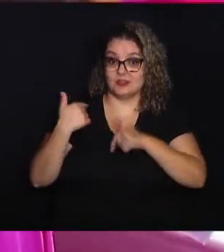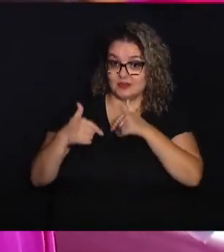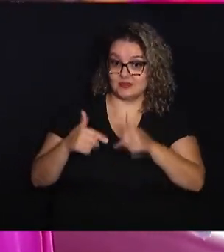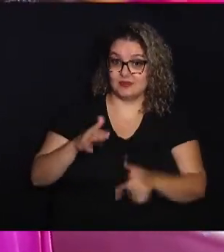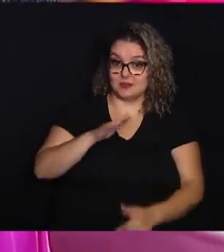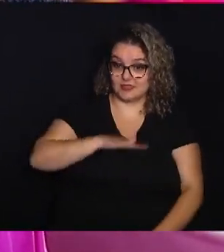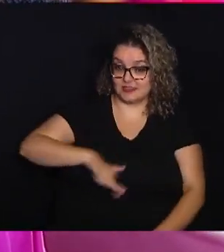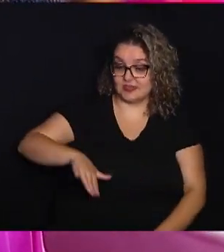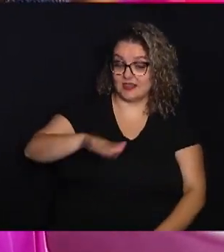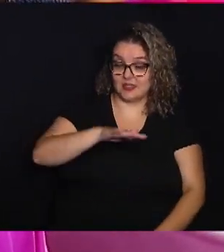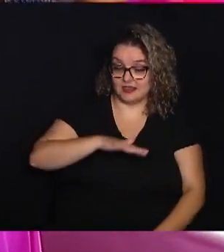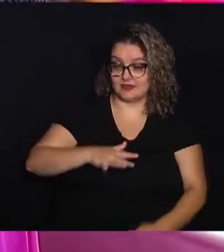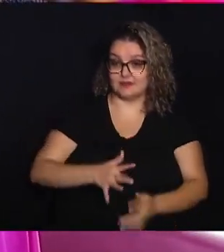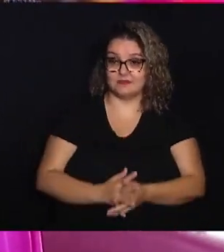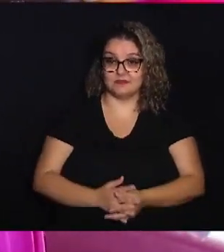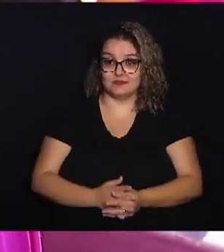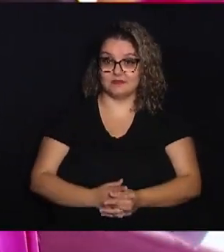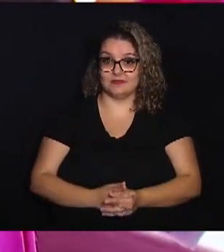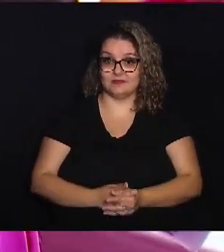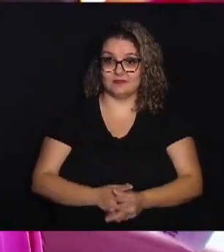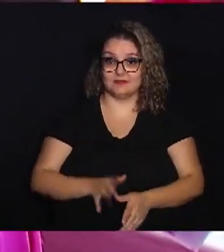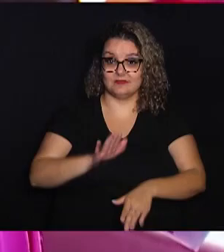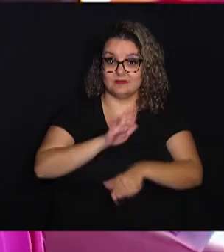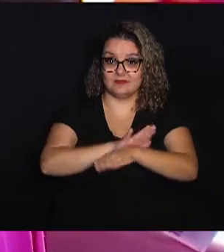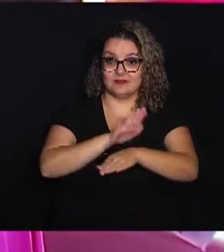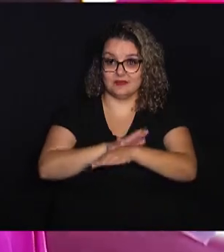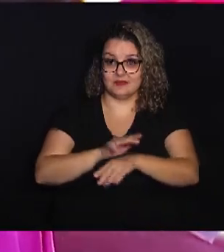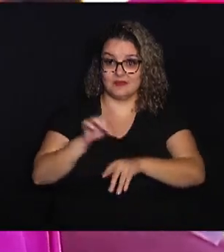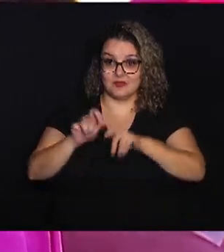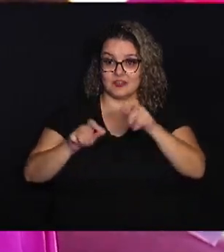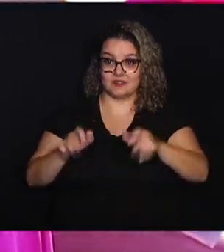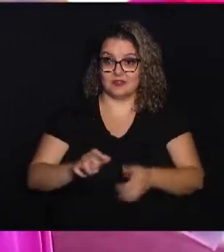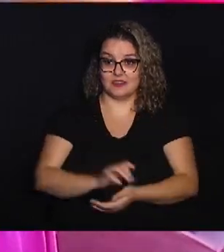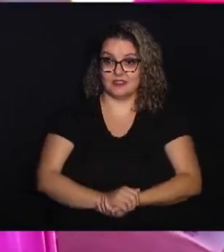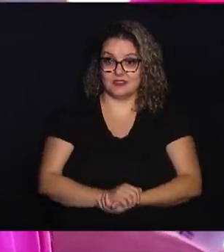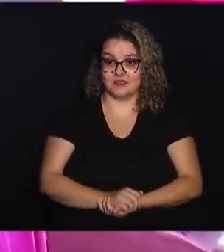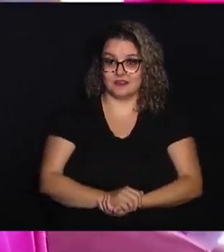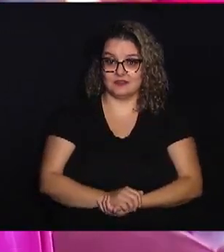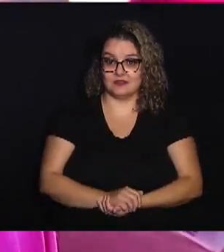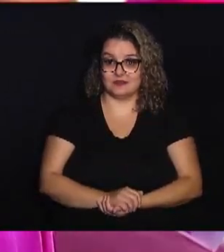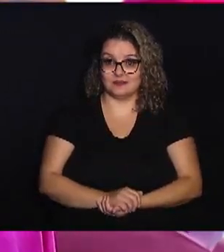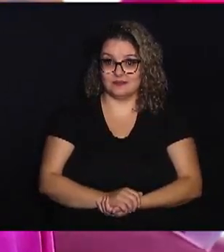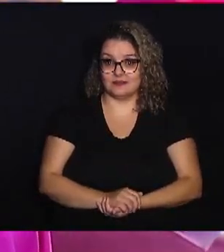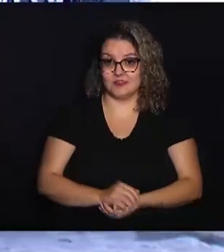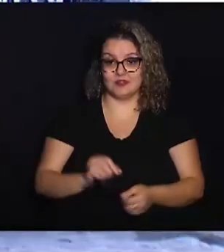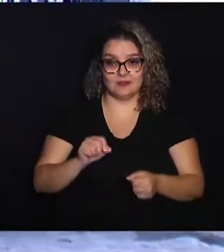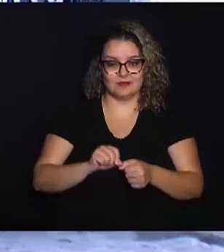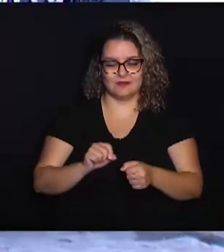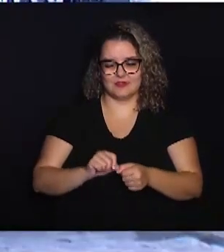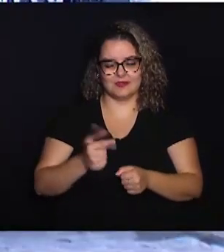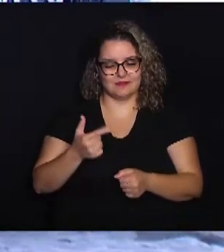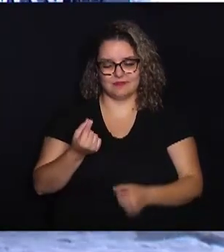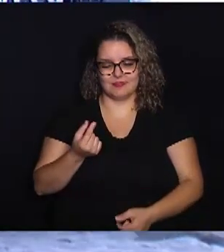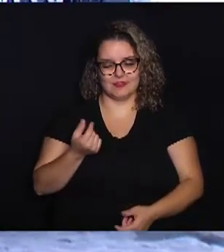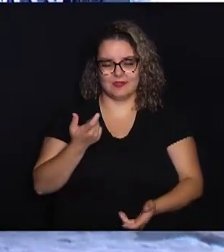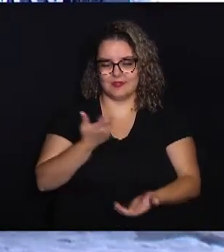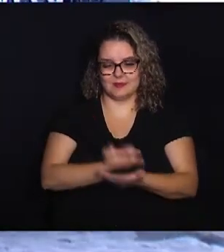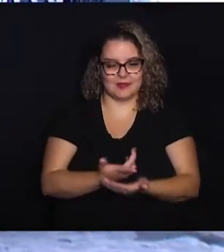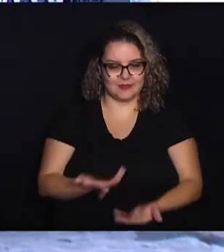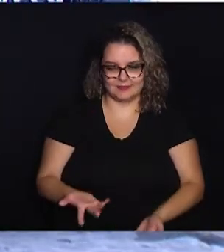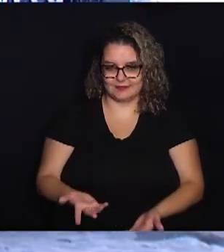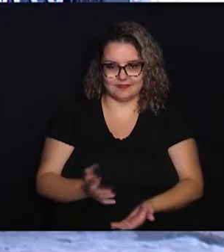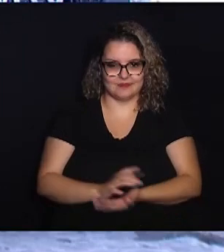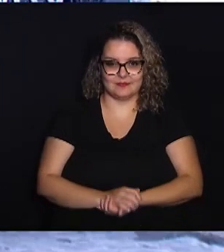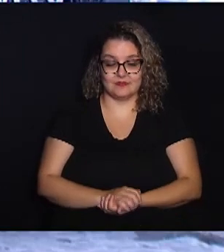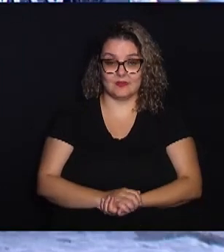área para ajudar as pessoas. E isso que a gente faz não tem preço. A campanha de doação não